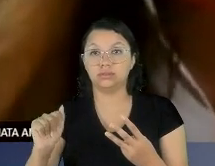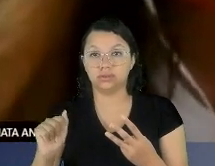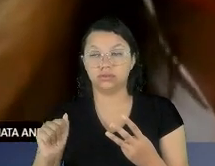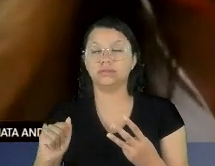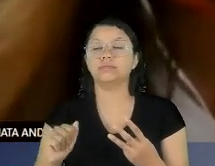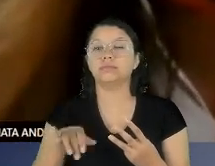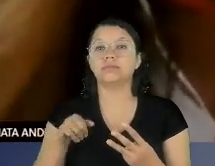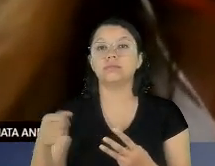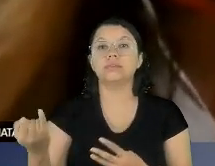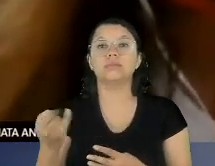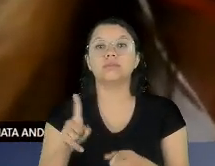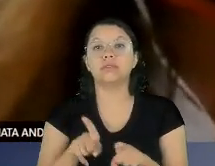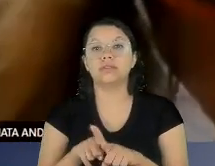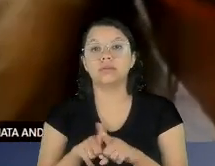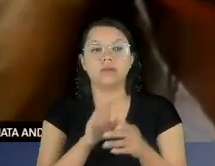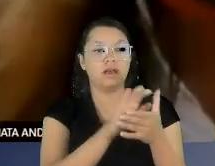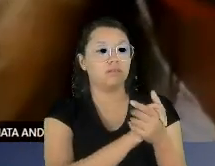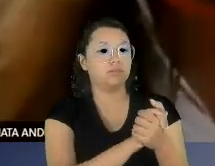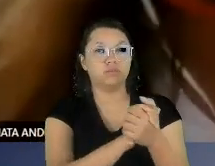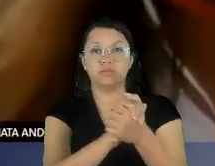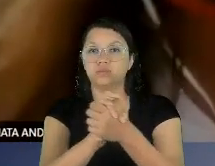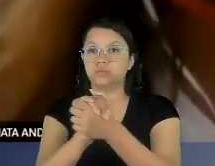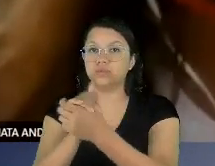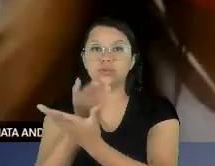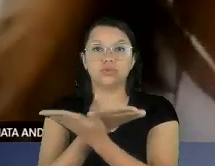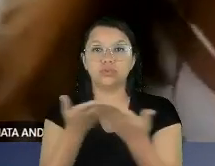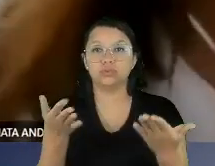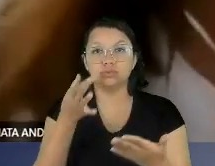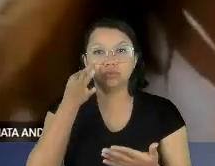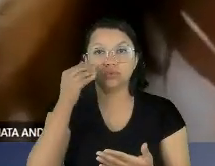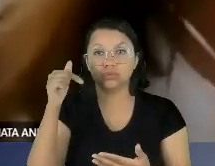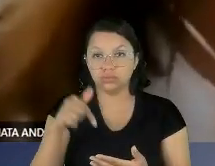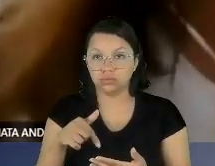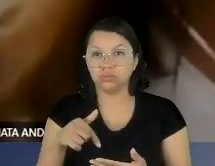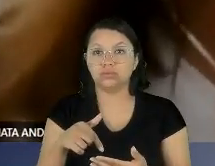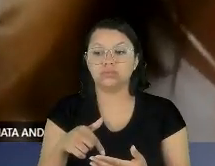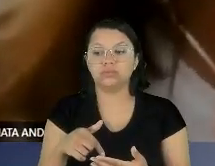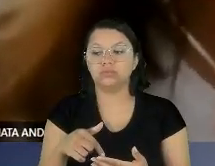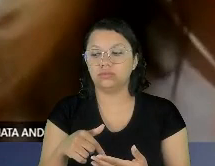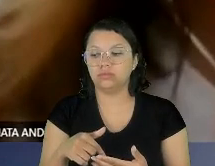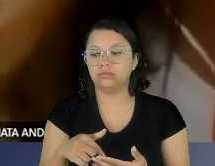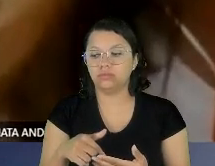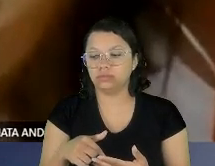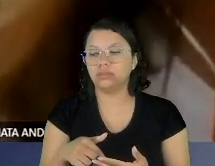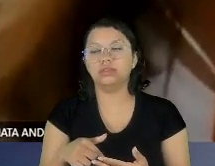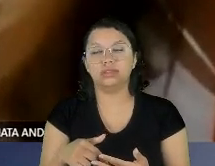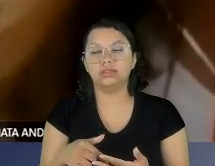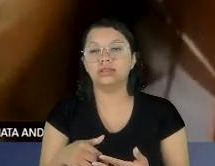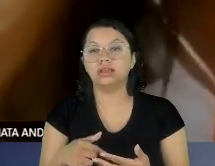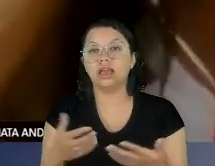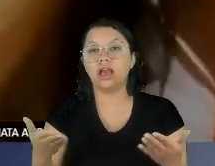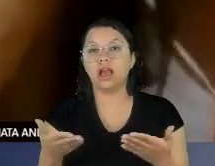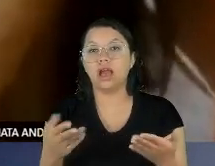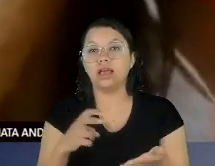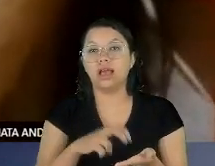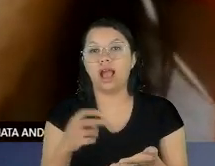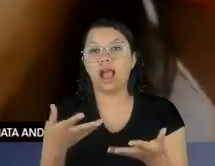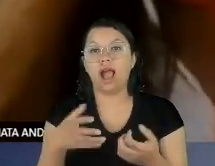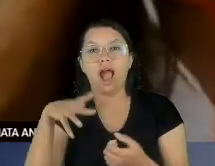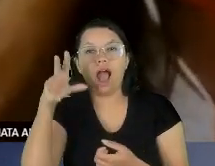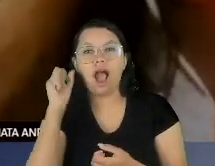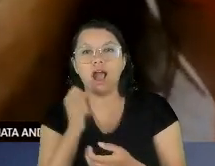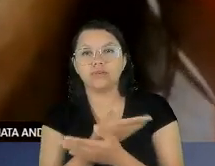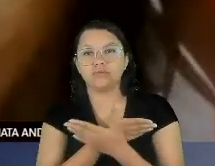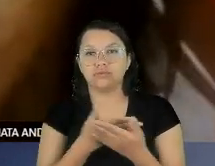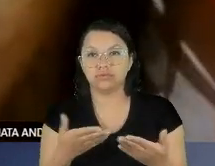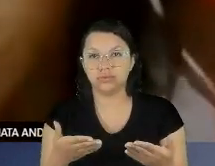eu aproveito para cumprimentar todo mundo que está presente aqui hoje, que dedicou um pouquinho da sua manhã para nos ouvir.